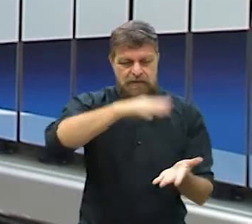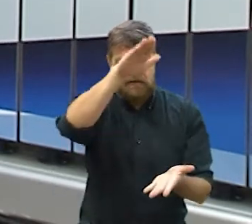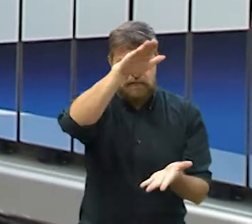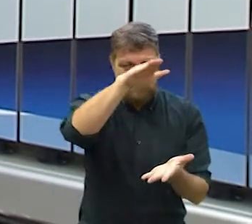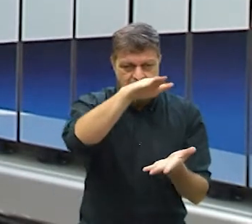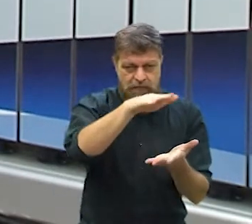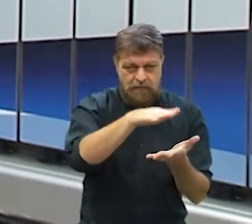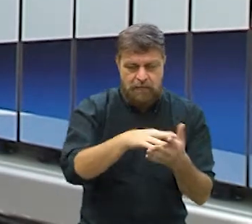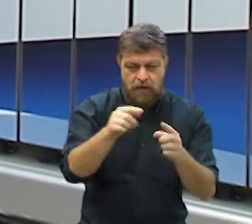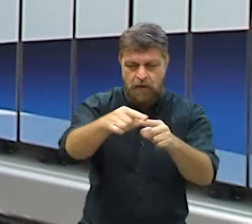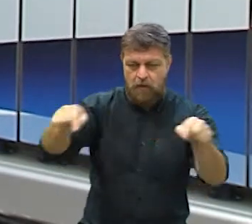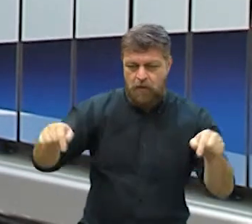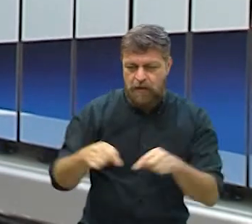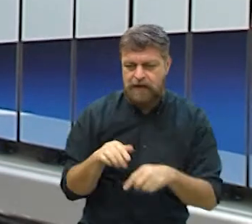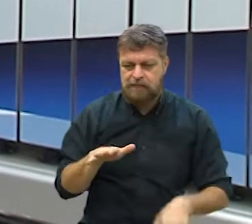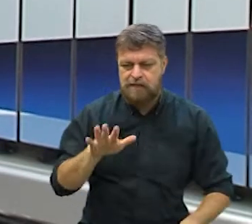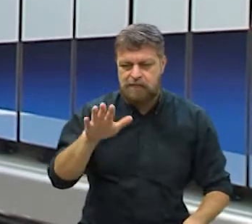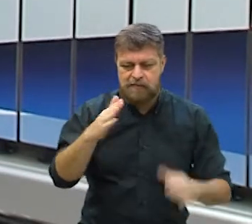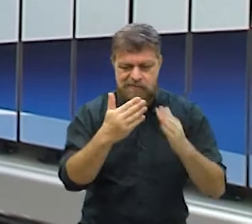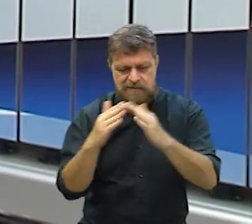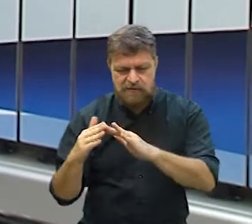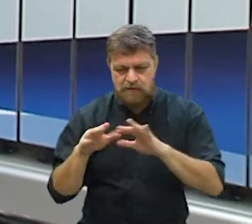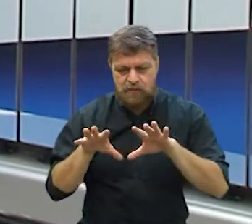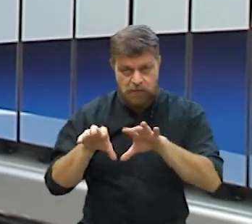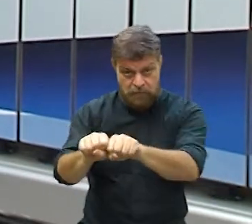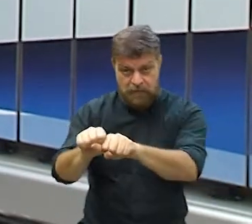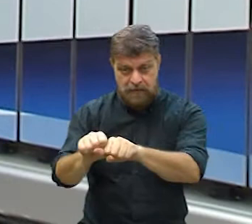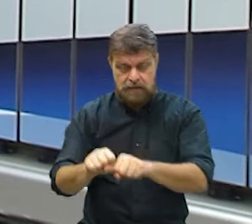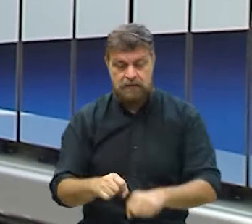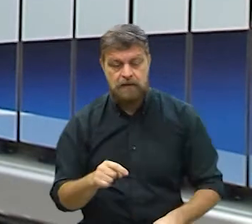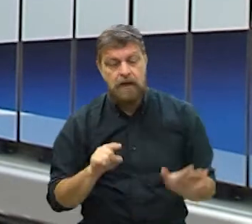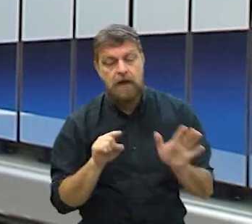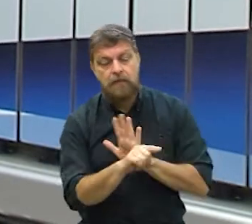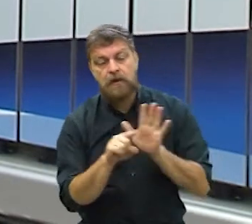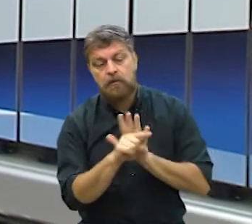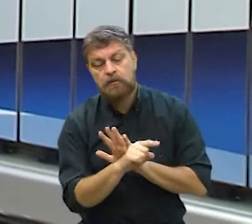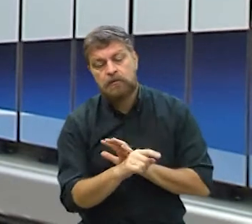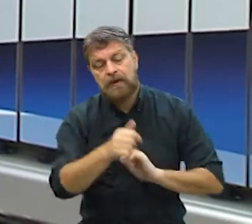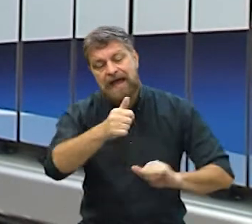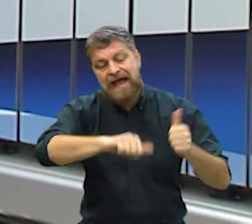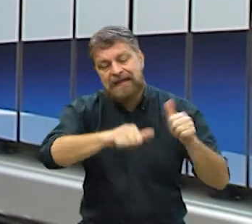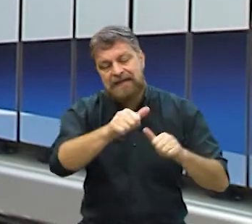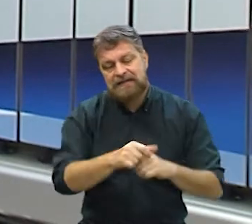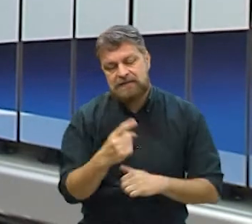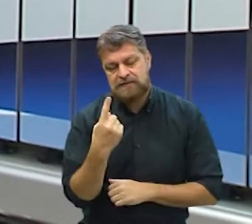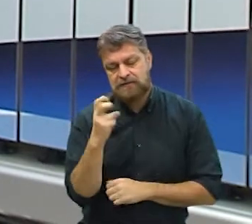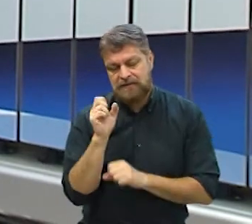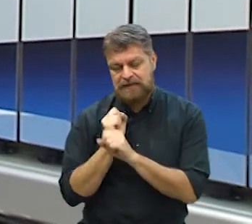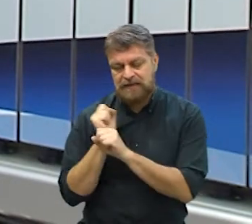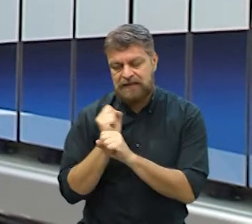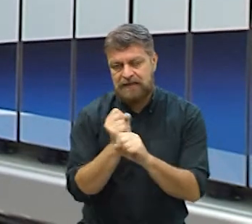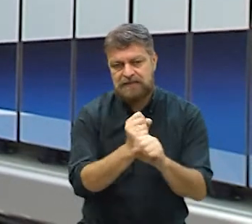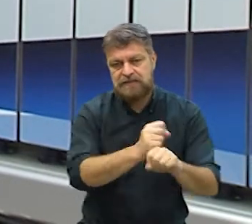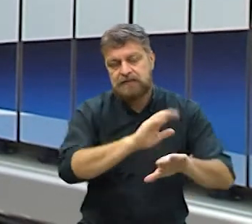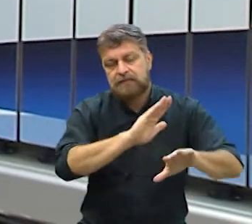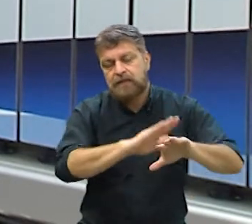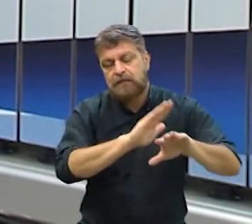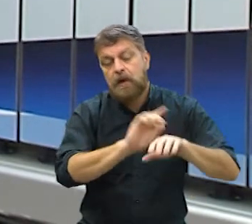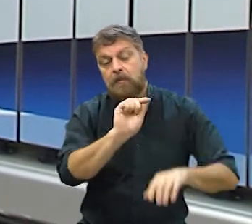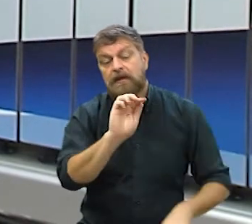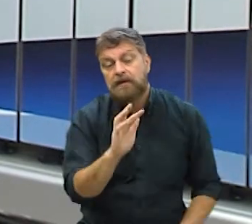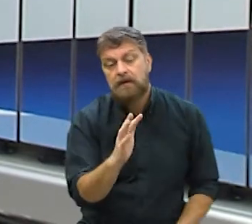ou de regularizar áreas que foram ocupadas. Como é que você analisa nestes mais de 15 anos o que